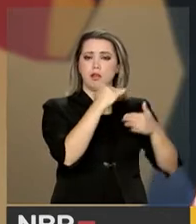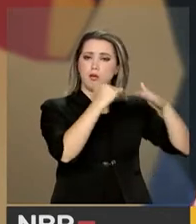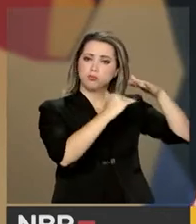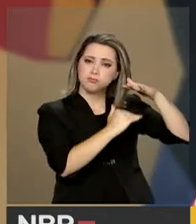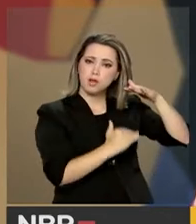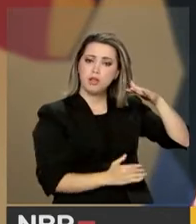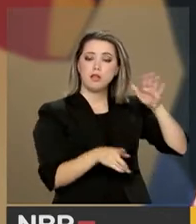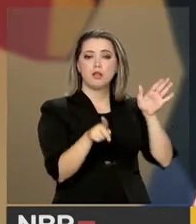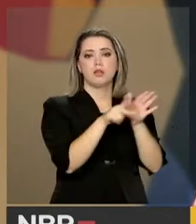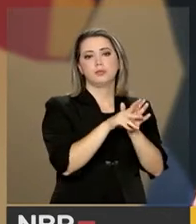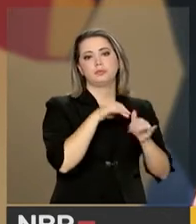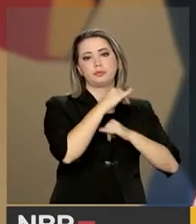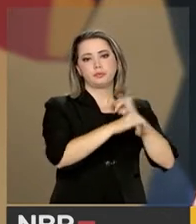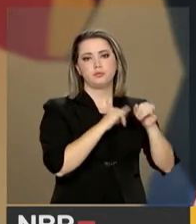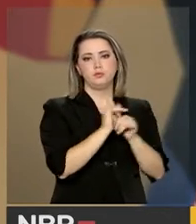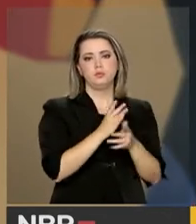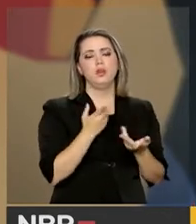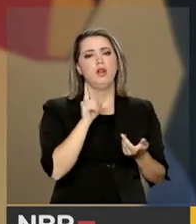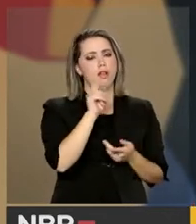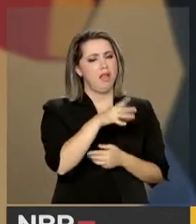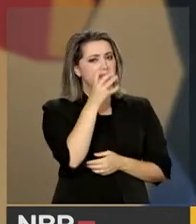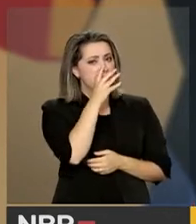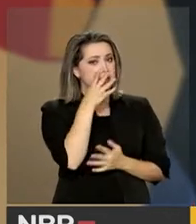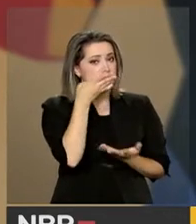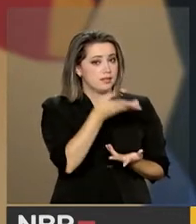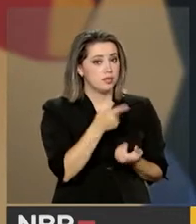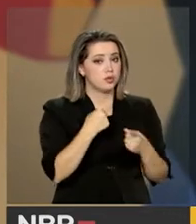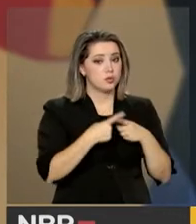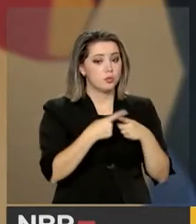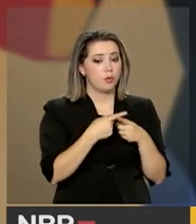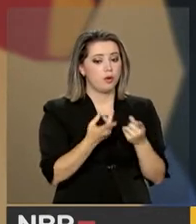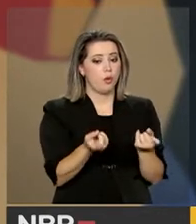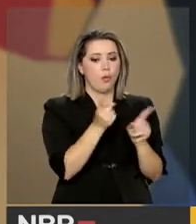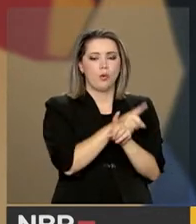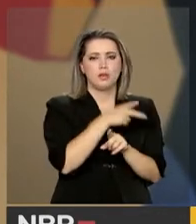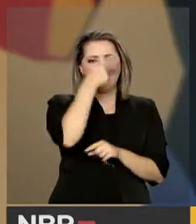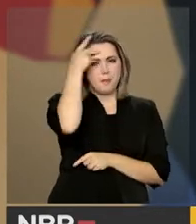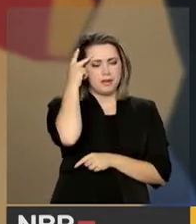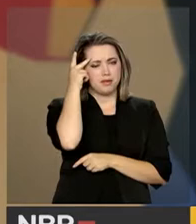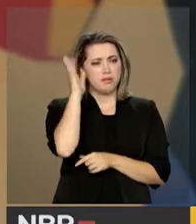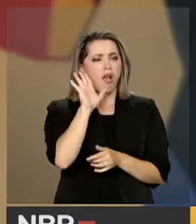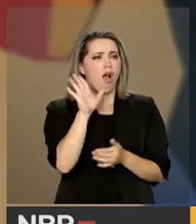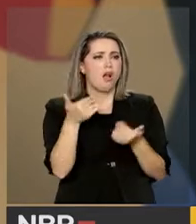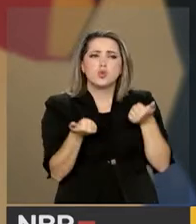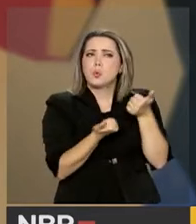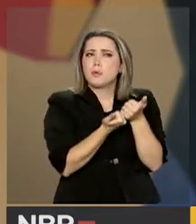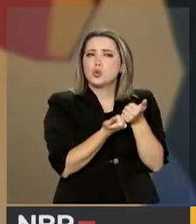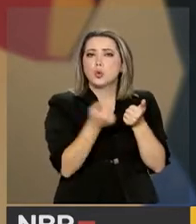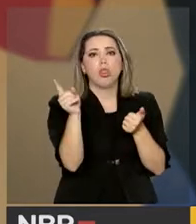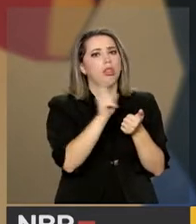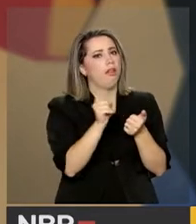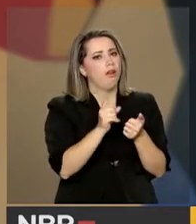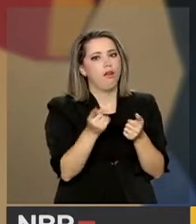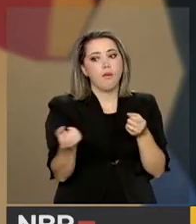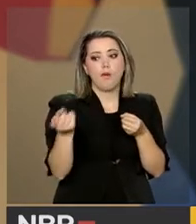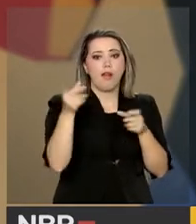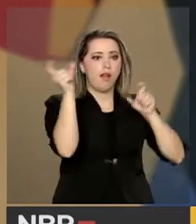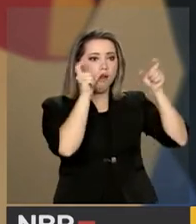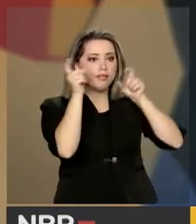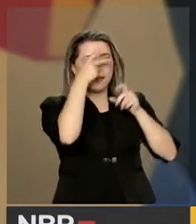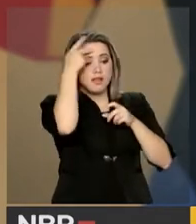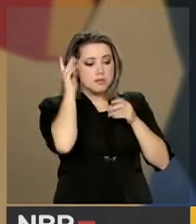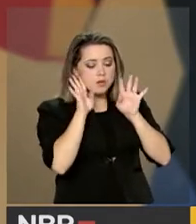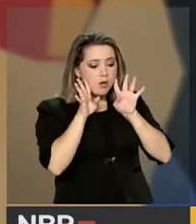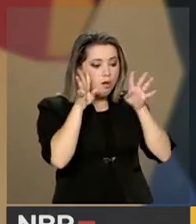contrário do que algumas pessoas podem pensar que ela vai substituir a visitação ao museu, ela na verdade atrai um público para